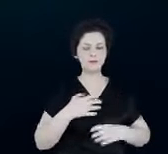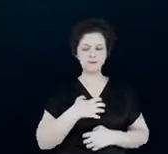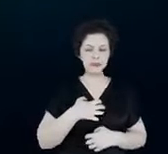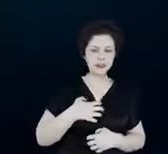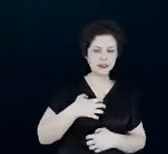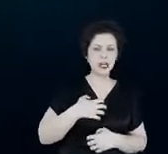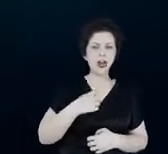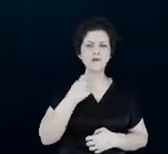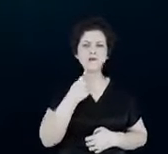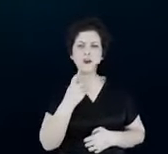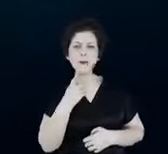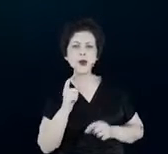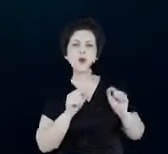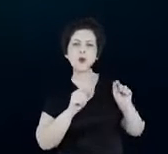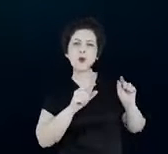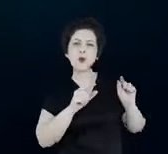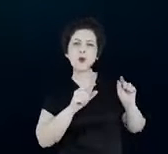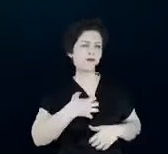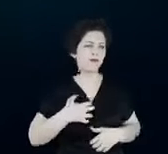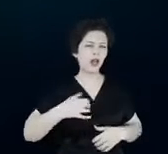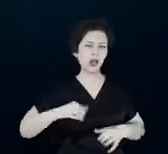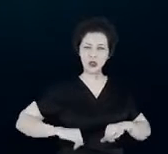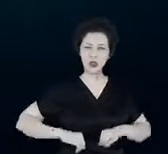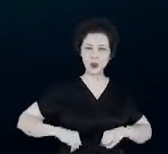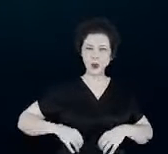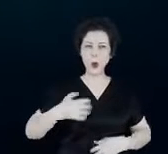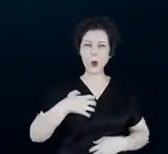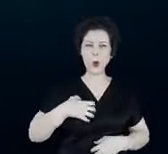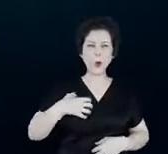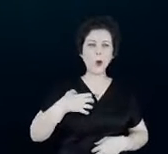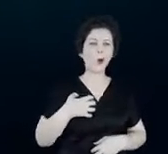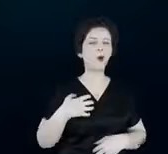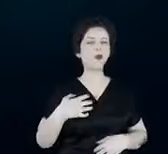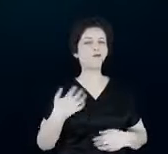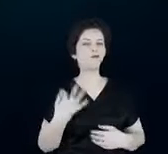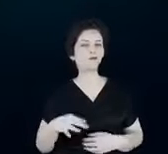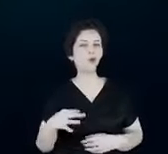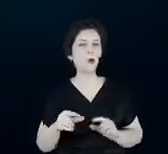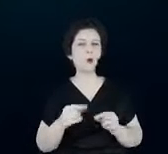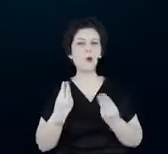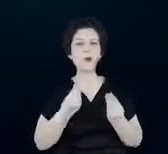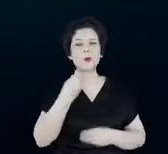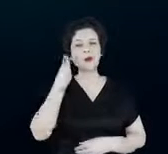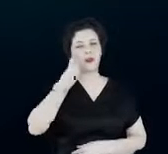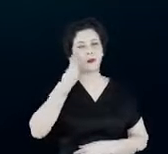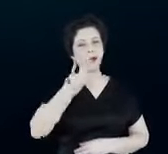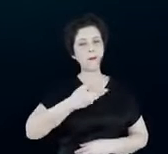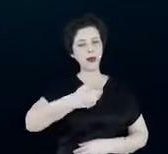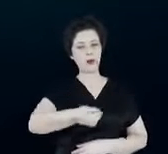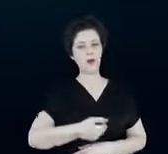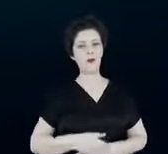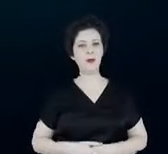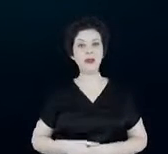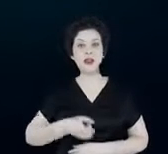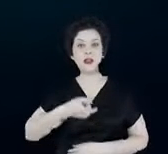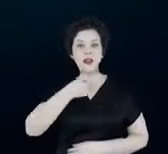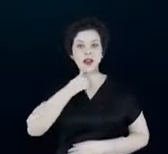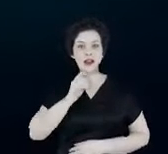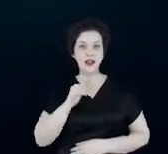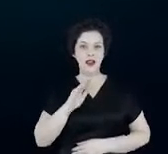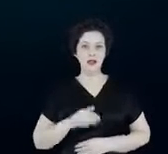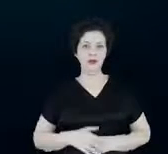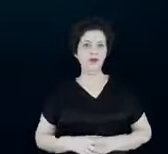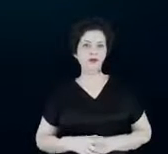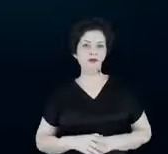aonde está vermelho os pontos de tração são vermelhos né e a gente pensar com que deixa essa experiência melhor deixá-la mais verde né E é